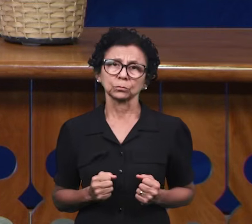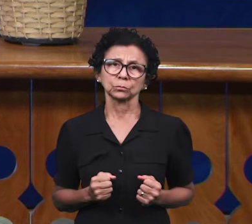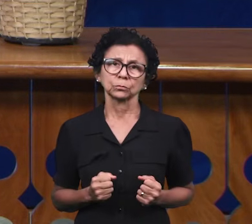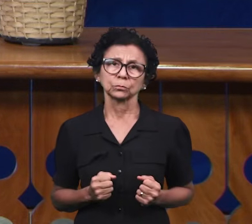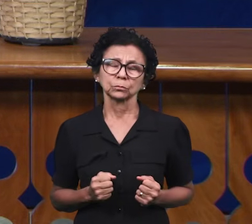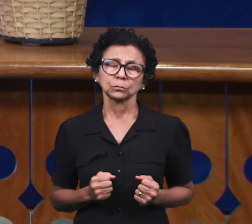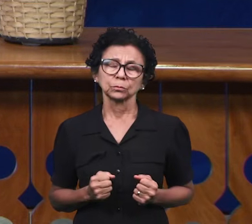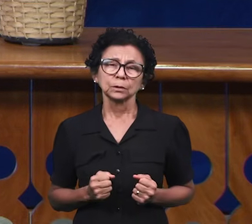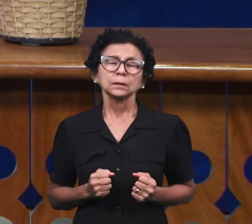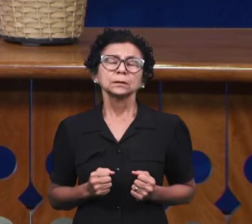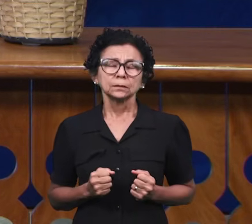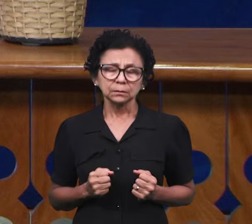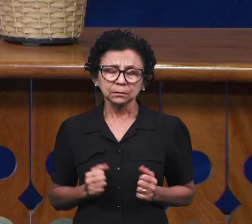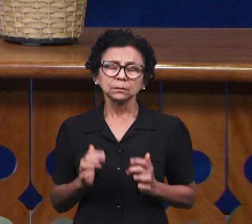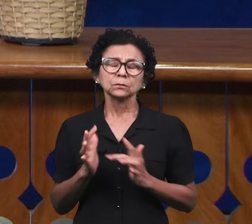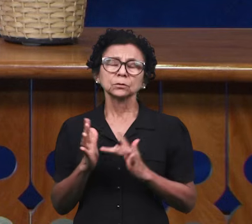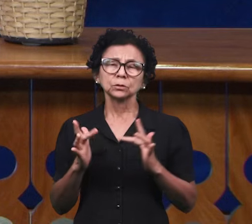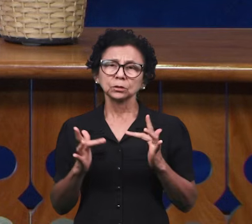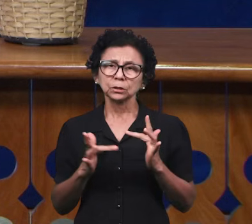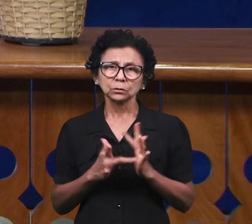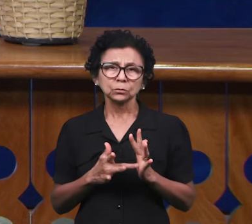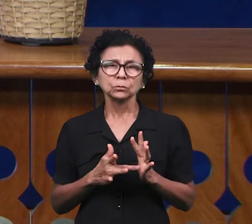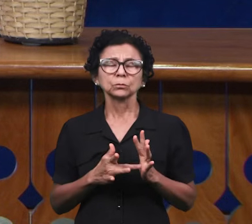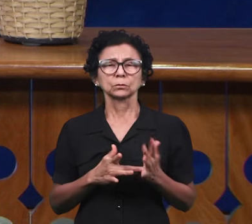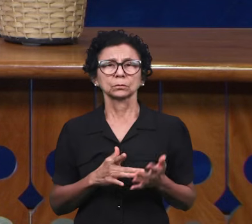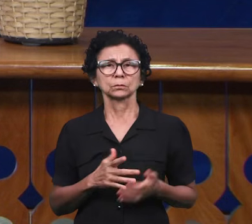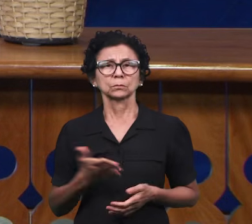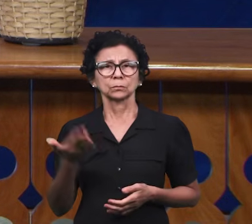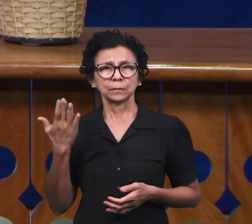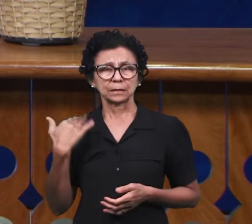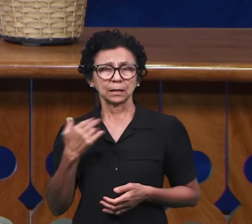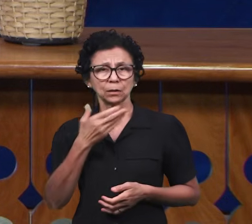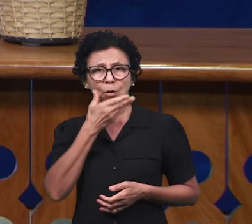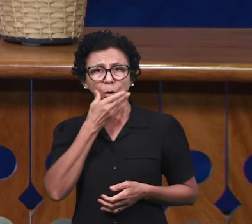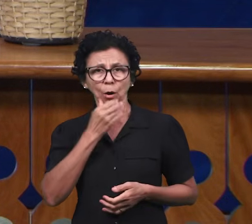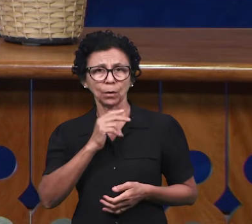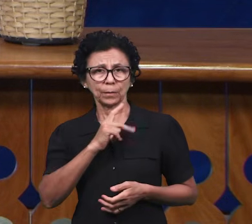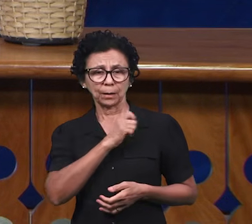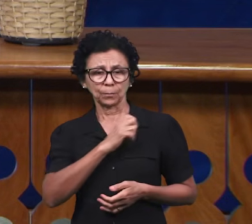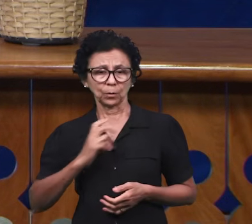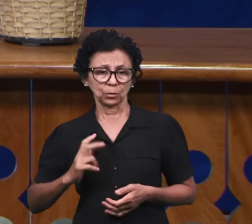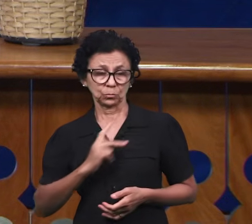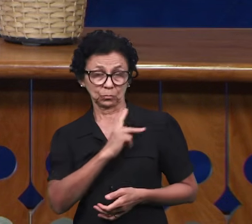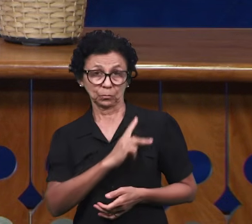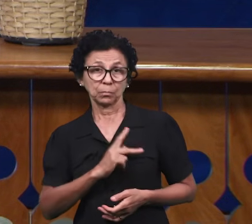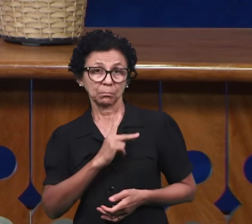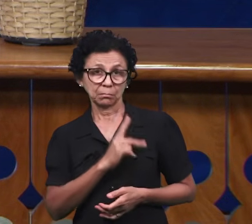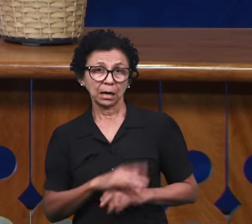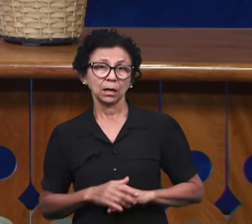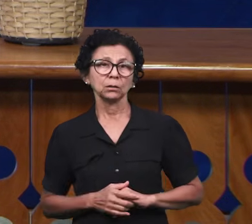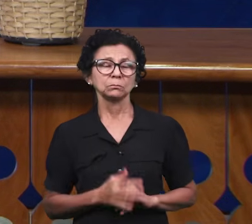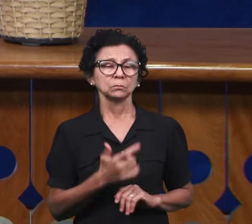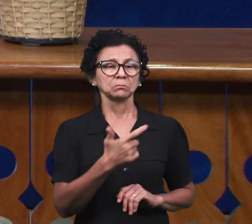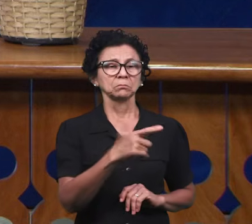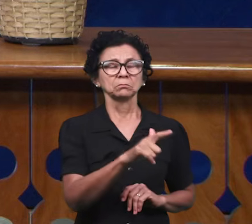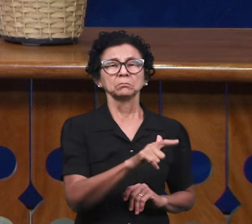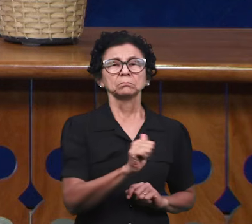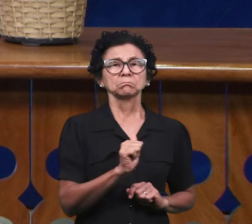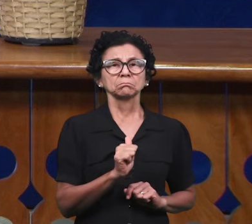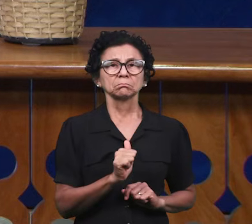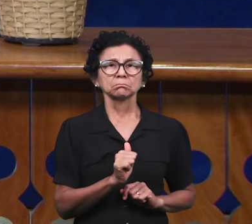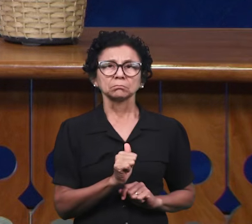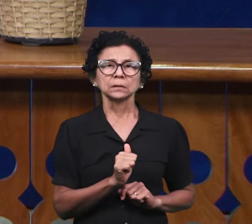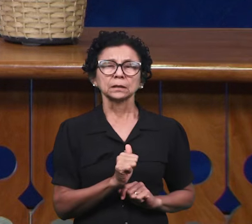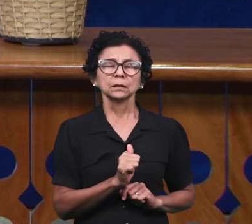meio. Ele mudou a história da vida de Paulo. Quando Paulo ali seguia a caminho de Damasco, o Senhor